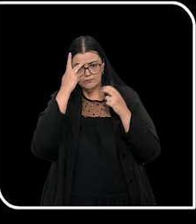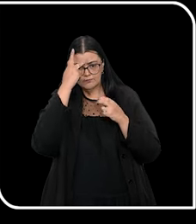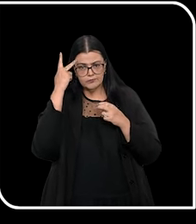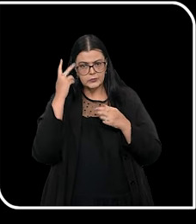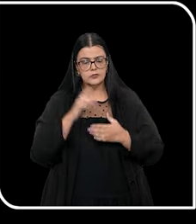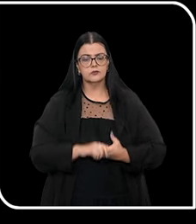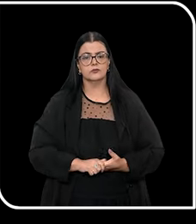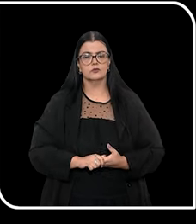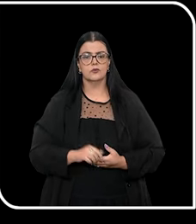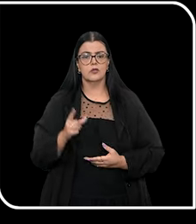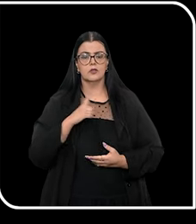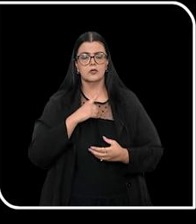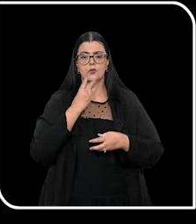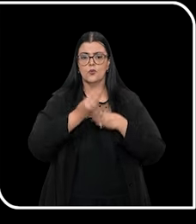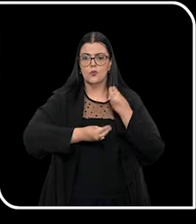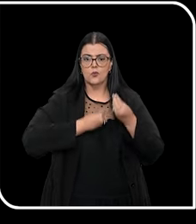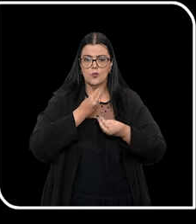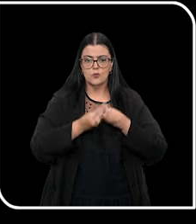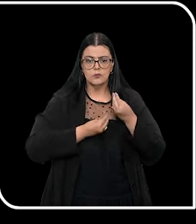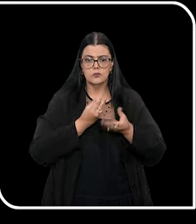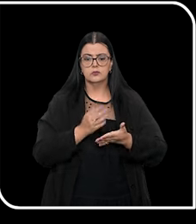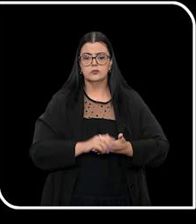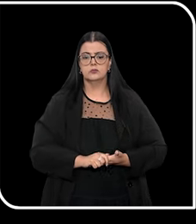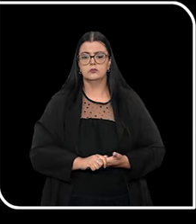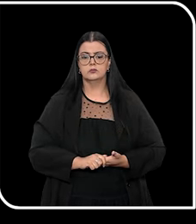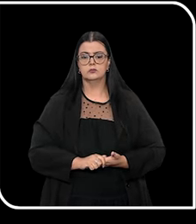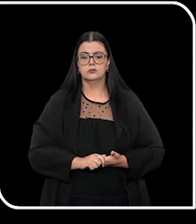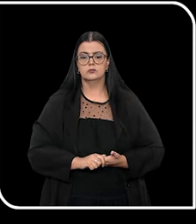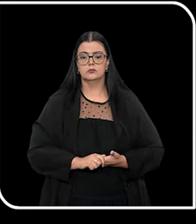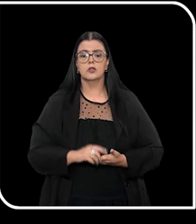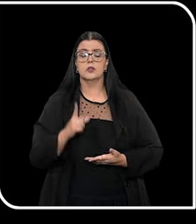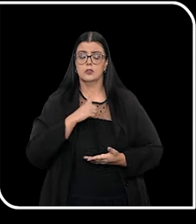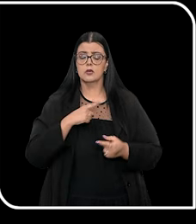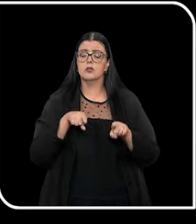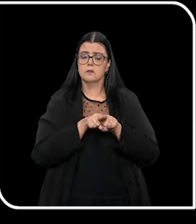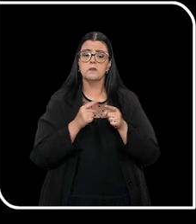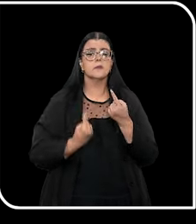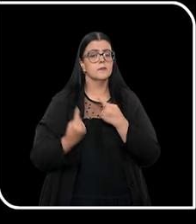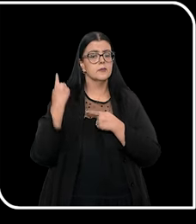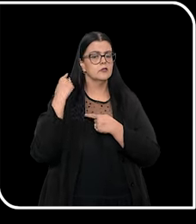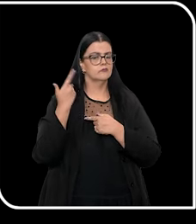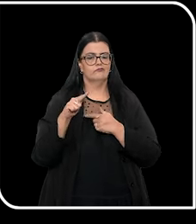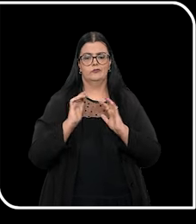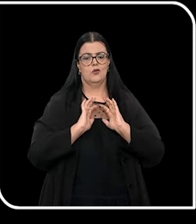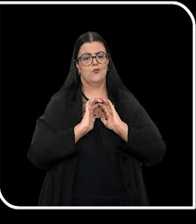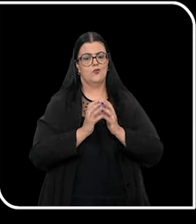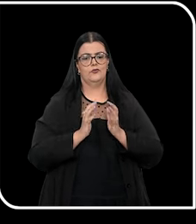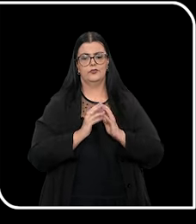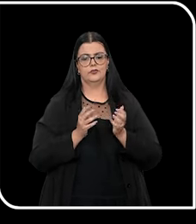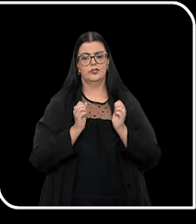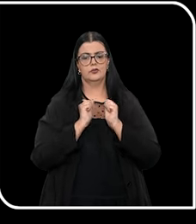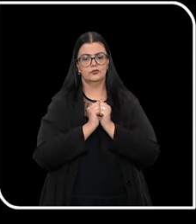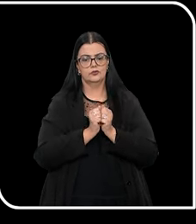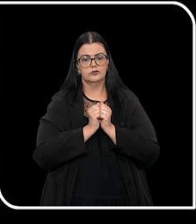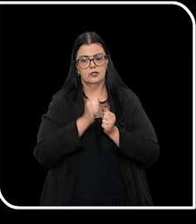grande das pessoas sabe de de também na nossa época a gente não convivia né eles estavam as pessoas